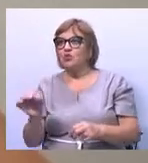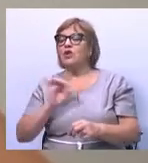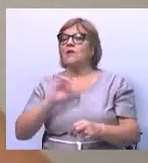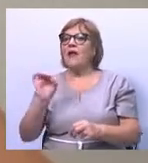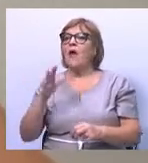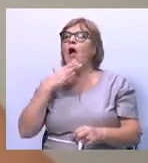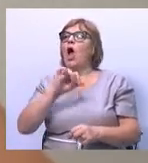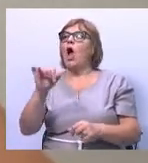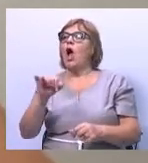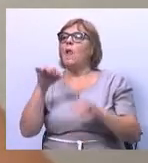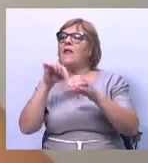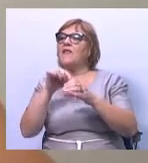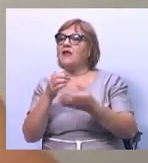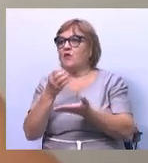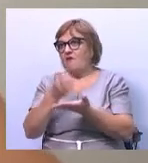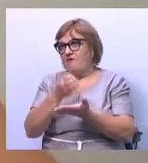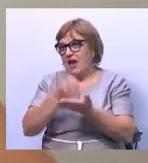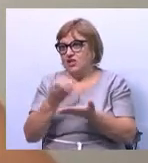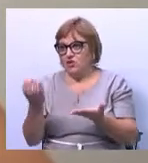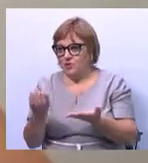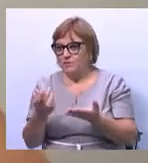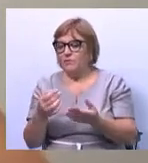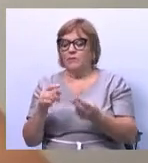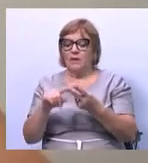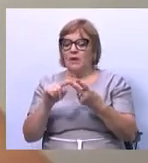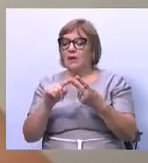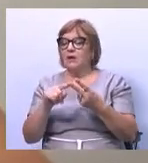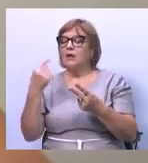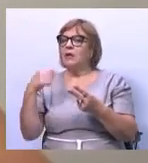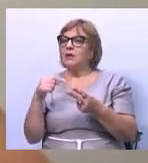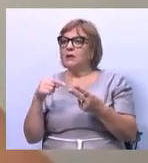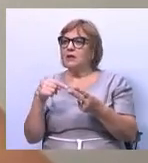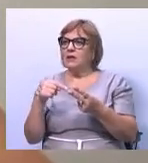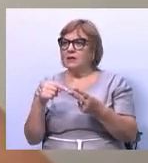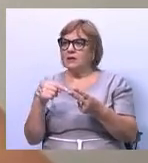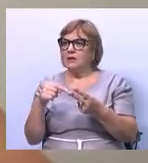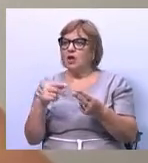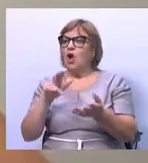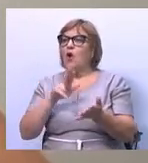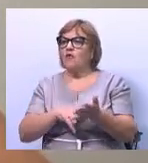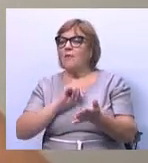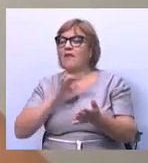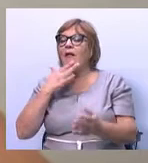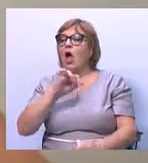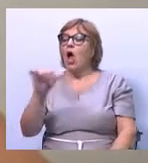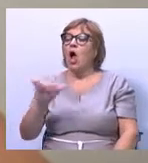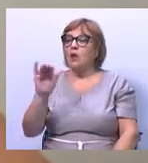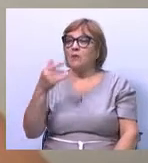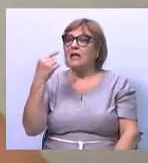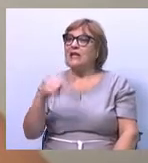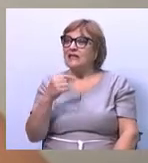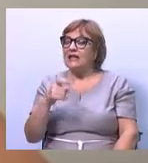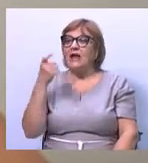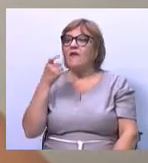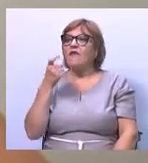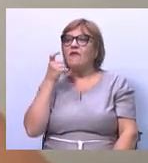estará dentro do fresquinho. Ter o cuidado de confirmar se os óleos essenciais, lá está no vidro,